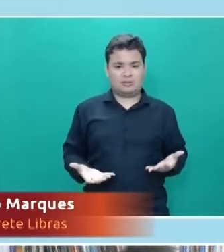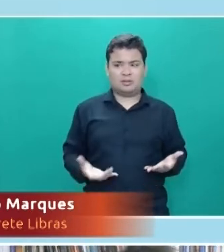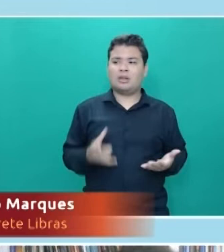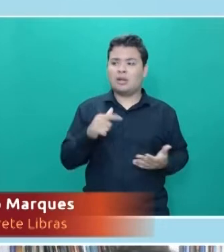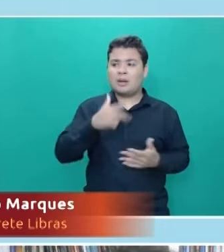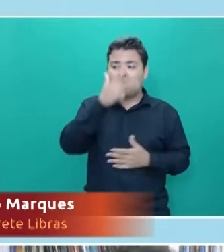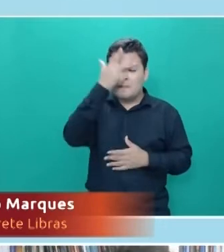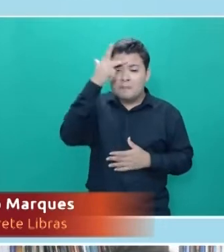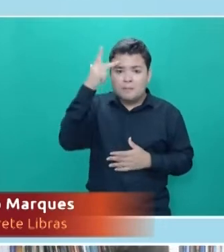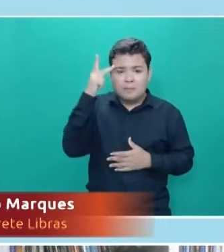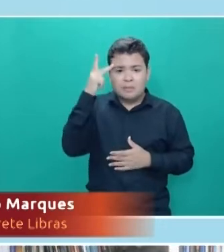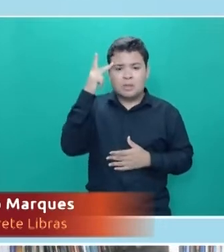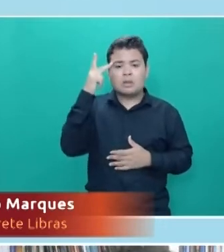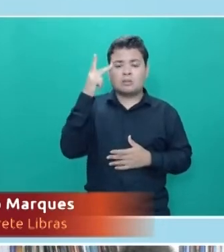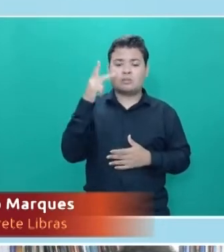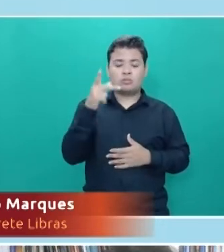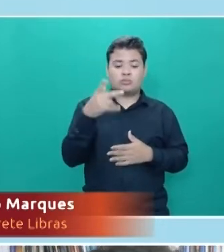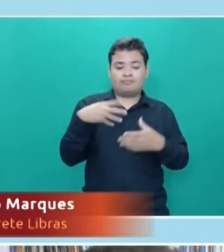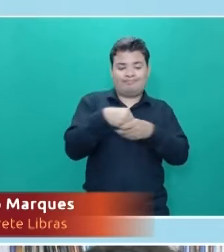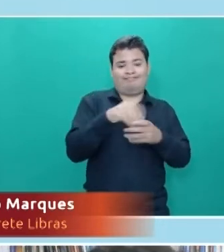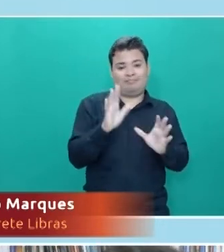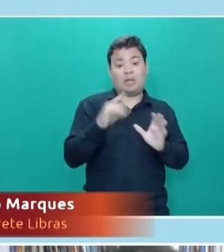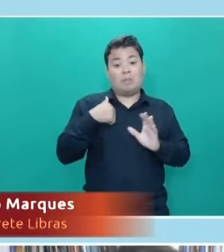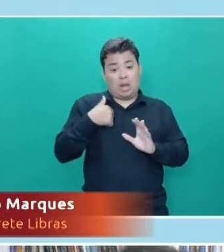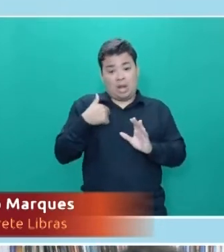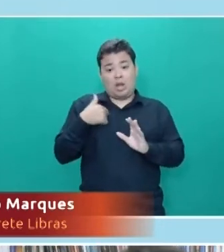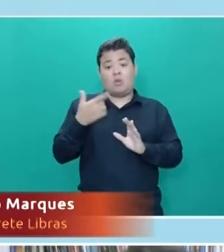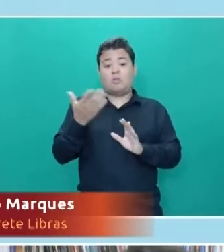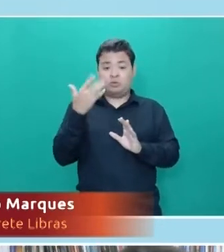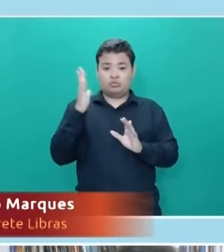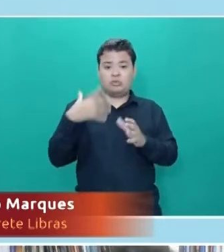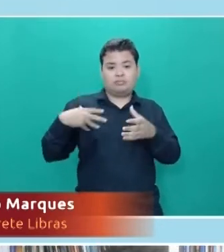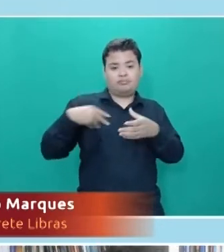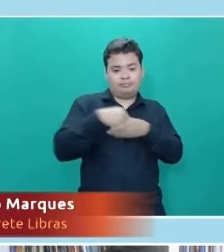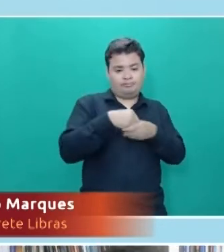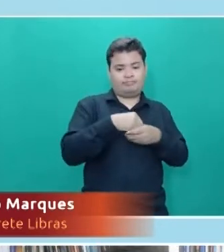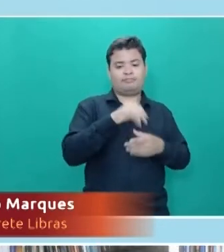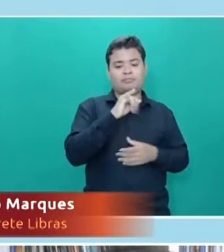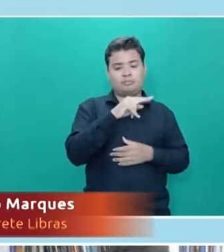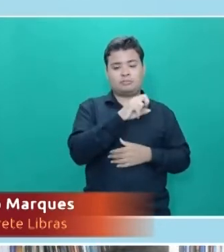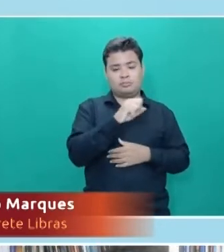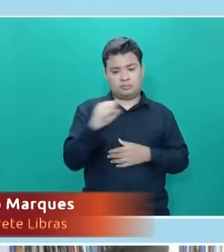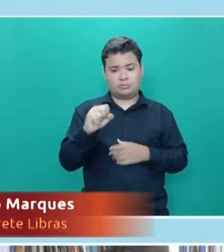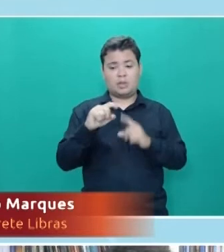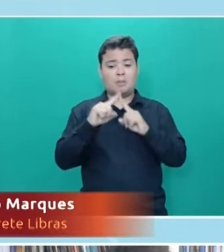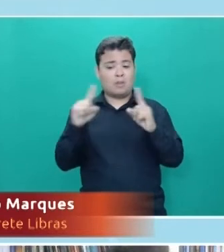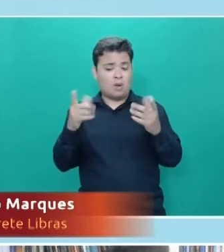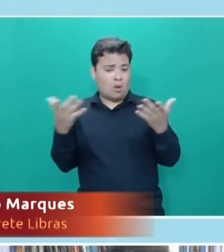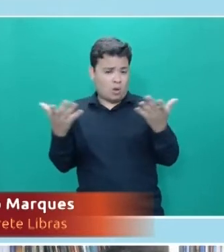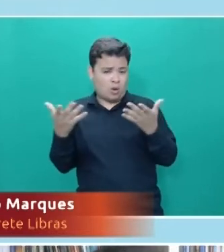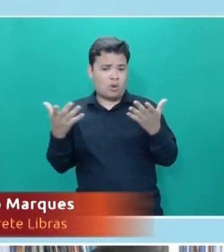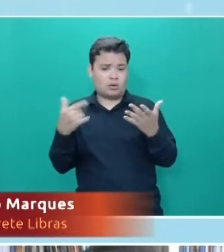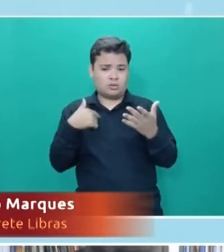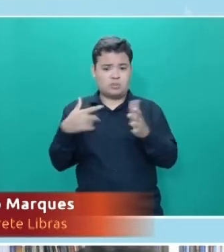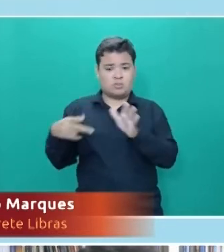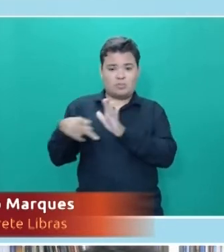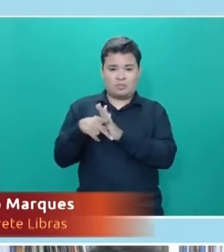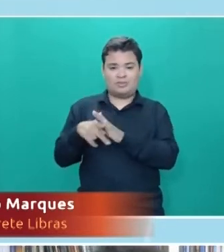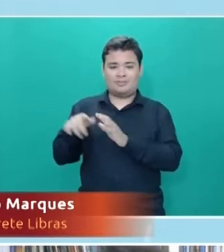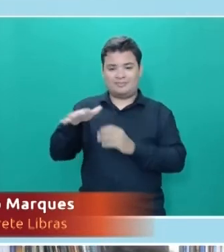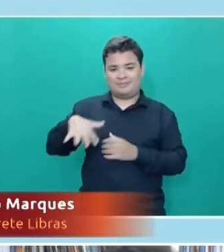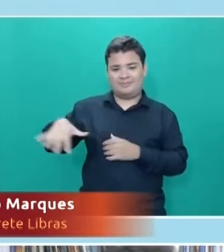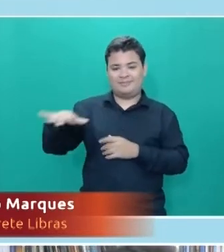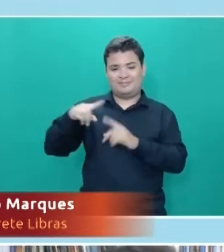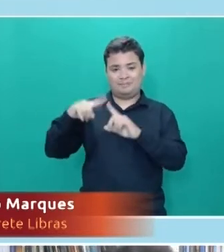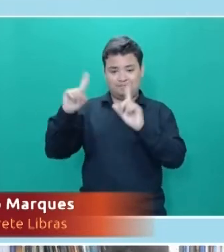desse, já fiz parte do INSS, faz parte do regime próprio e concordo. Regime próprio, os regimes próprios, principalmente